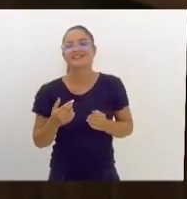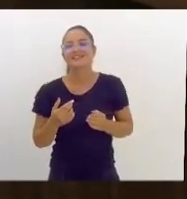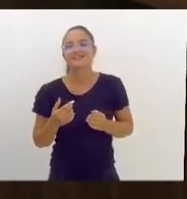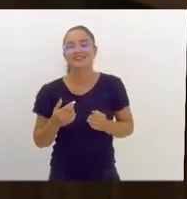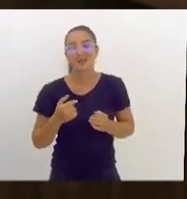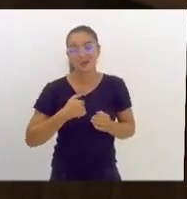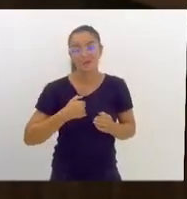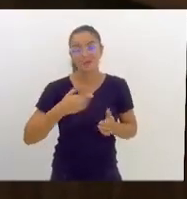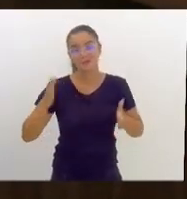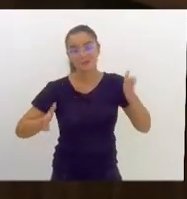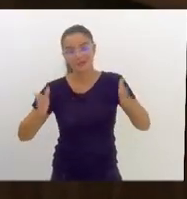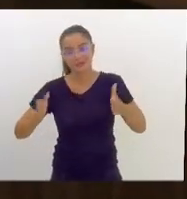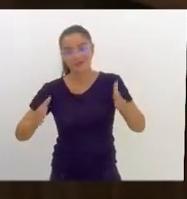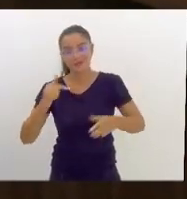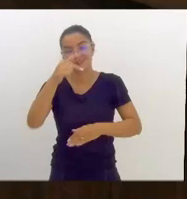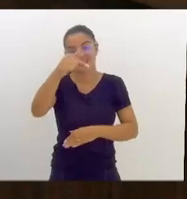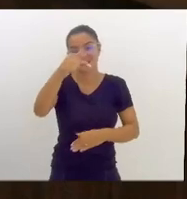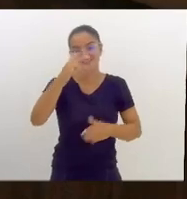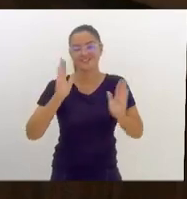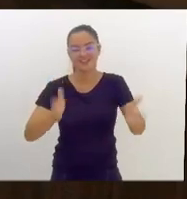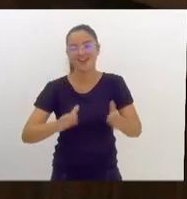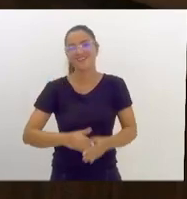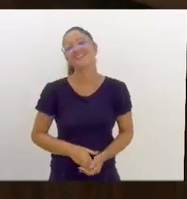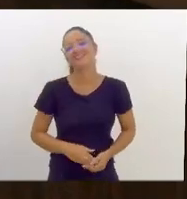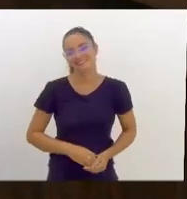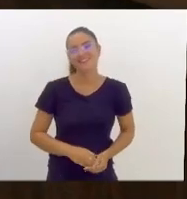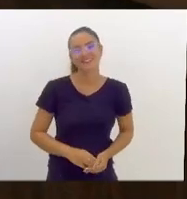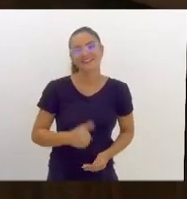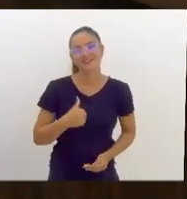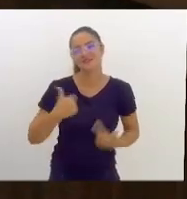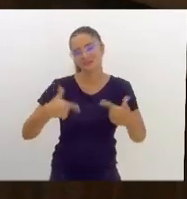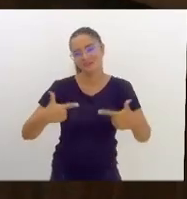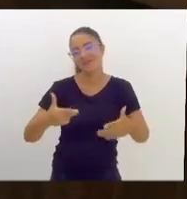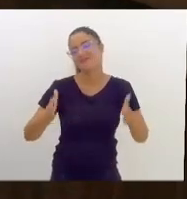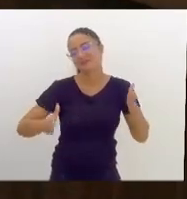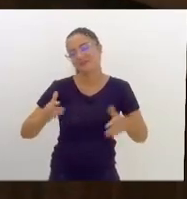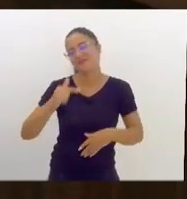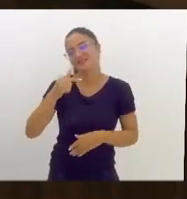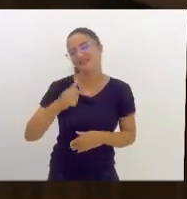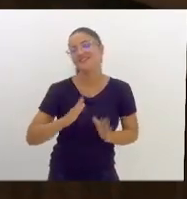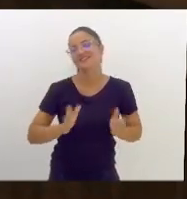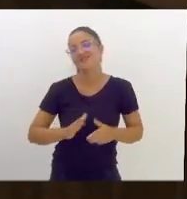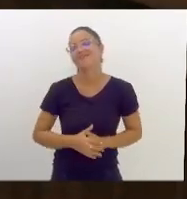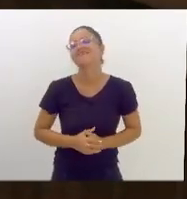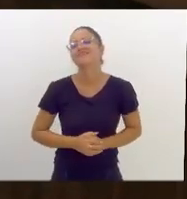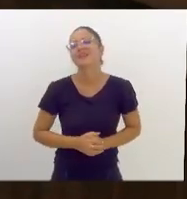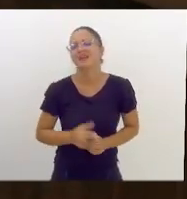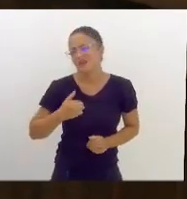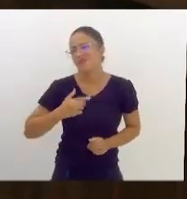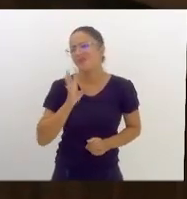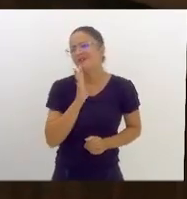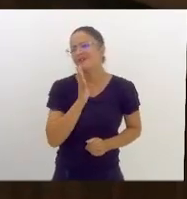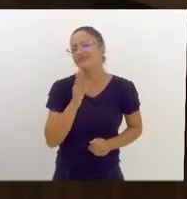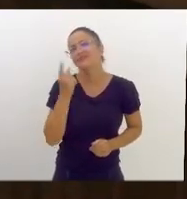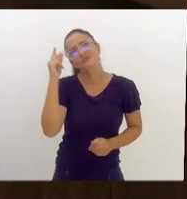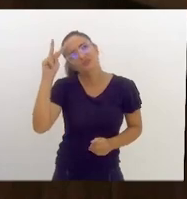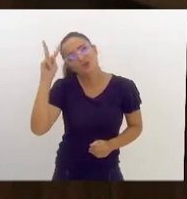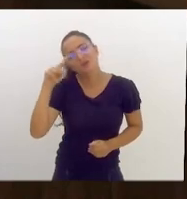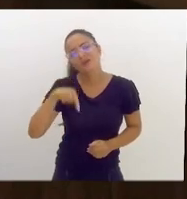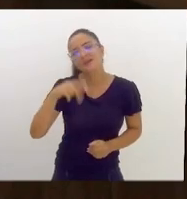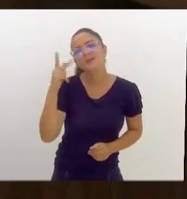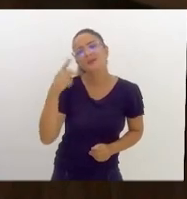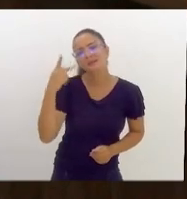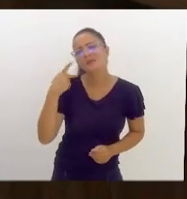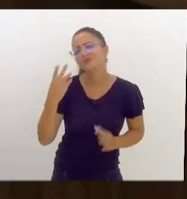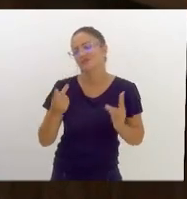sétimo mandato consecutivo. Então, a gente acompanha um pouco a história do parlamento há muito tempo. E dizer,